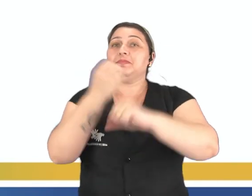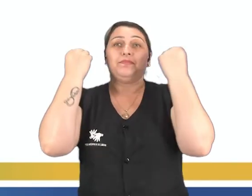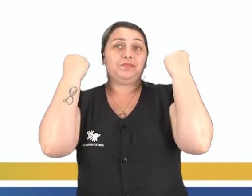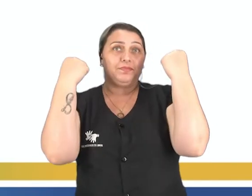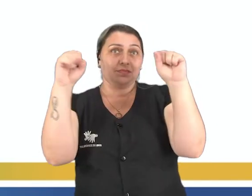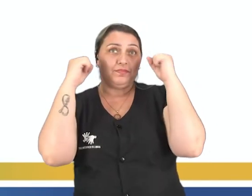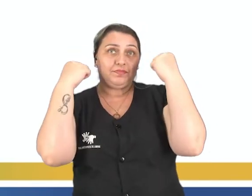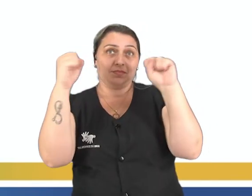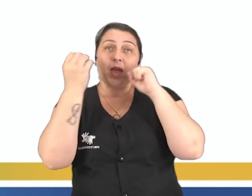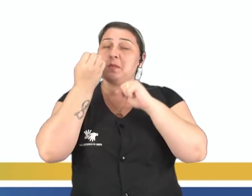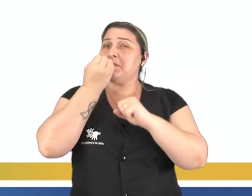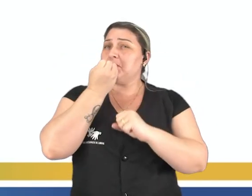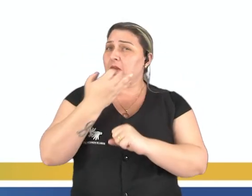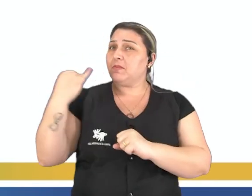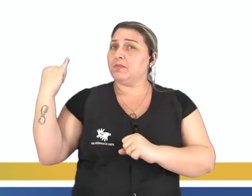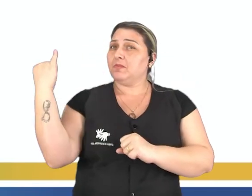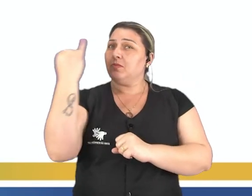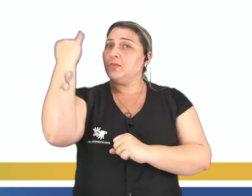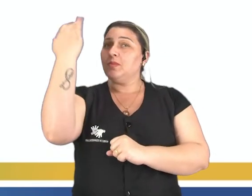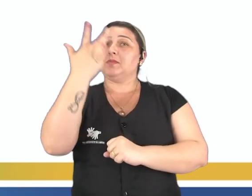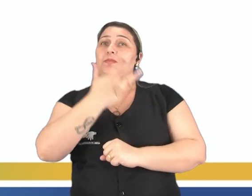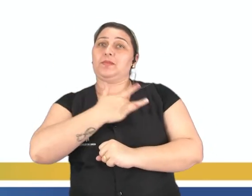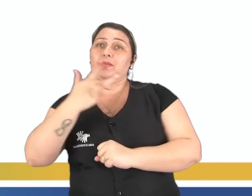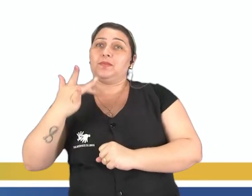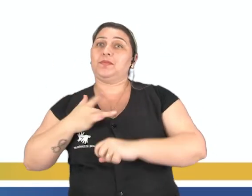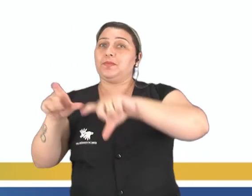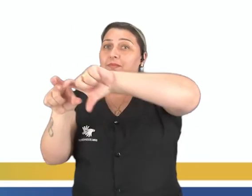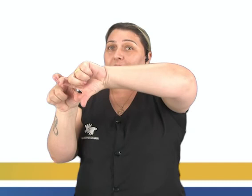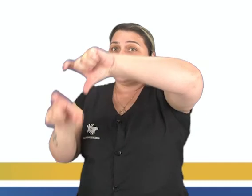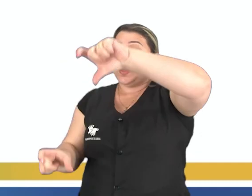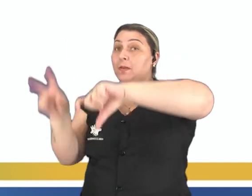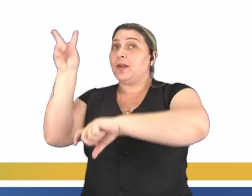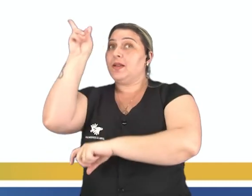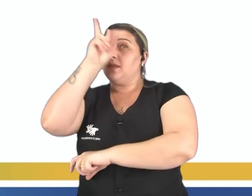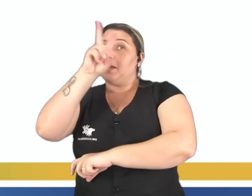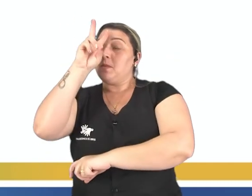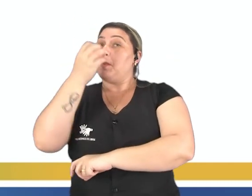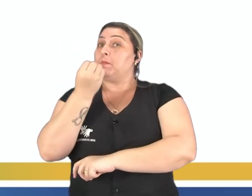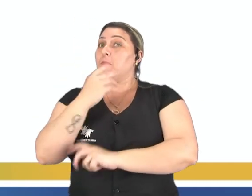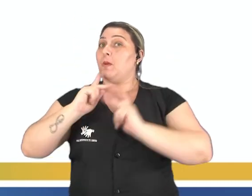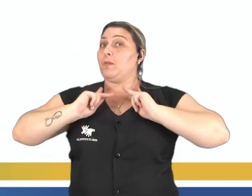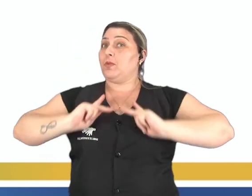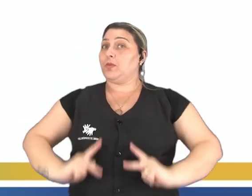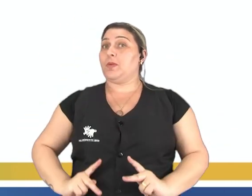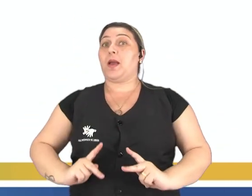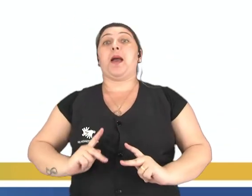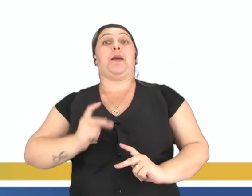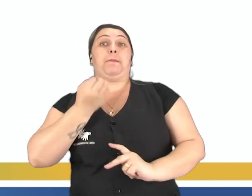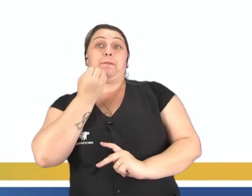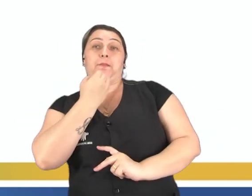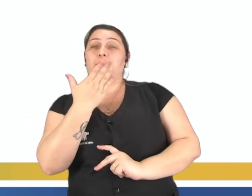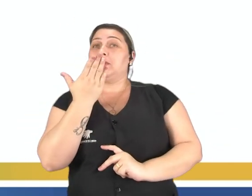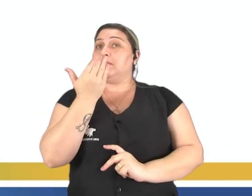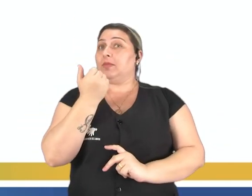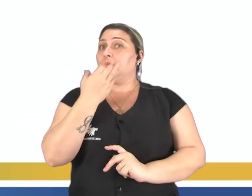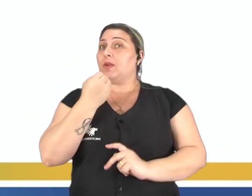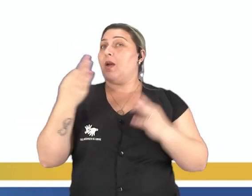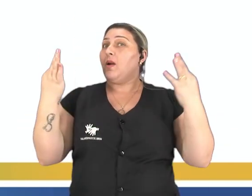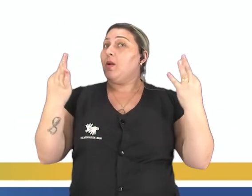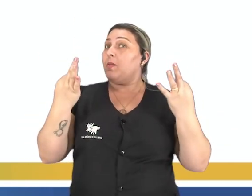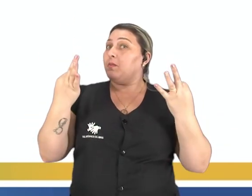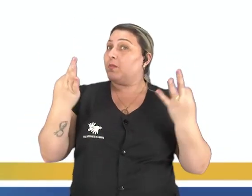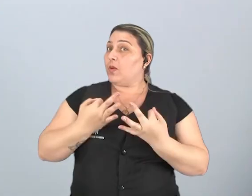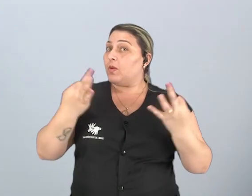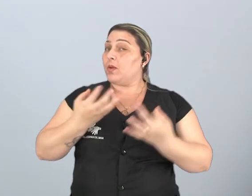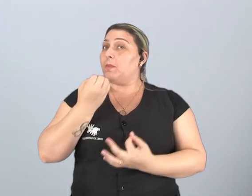exercícios físicos é um bem necessário para a saúde da coluna, né? E lembre-se, boa postura, mas boa alimentação, uma ótima